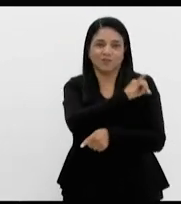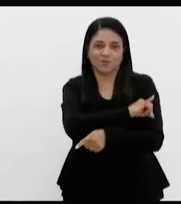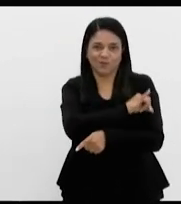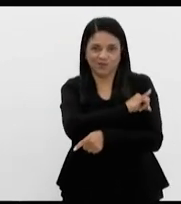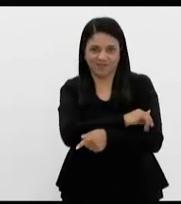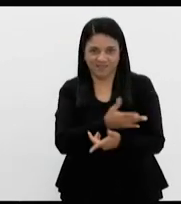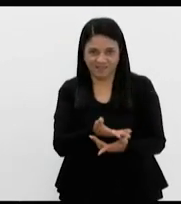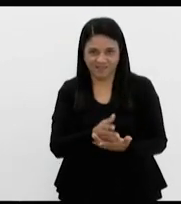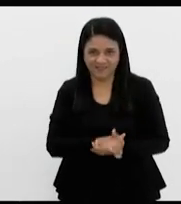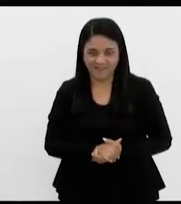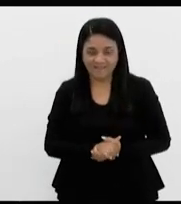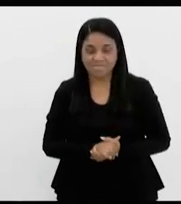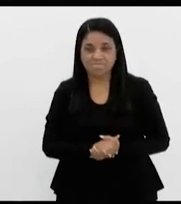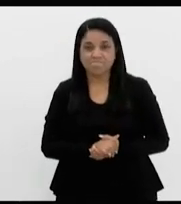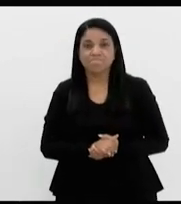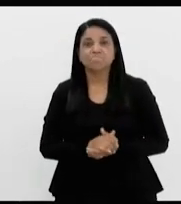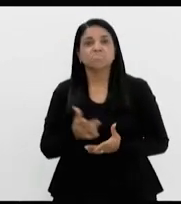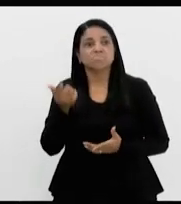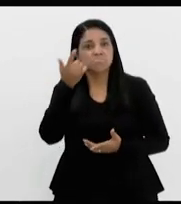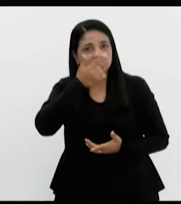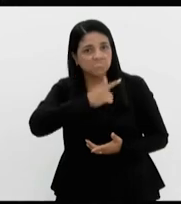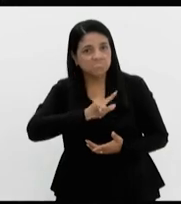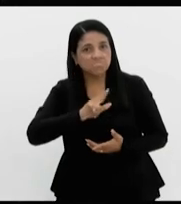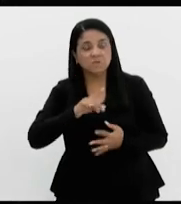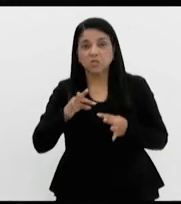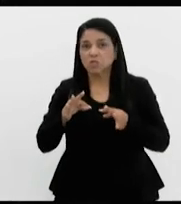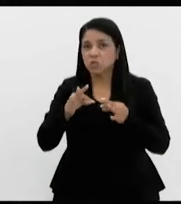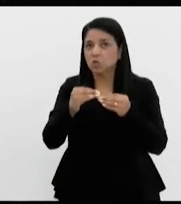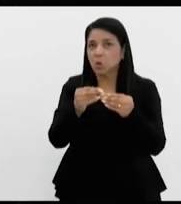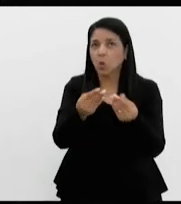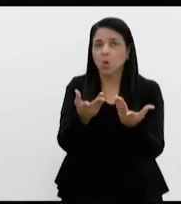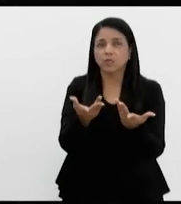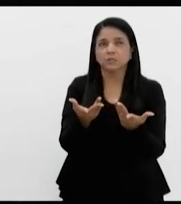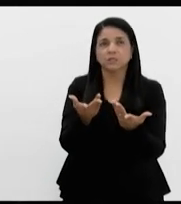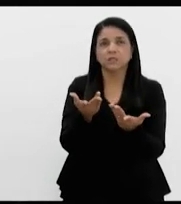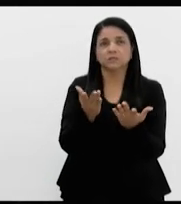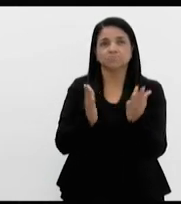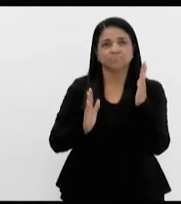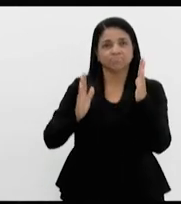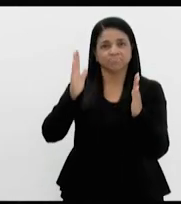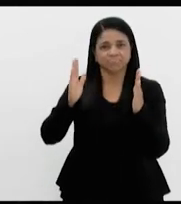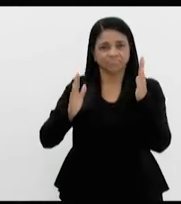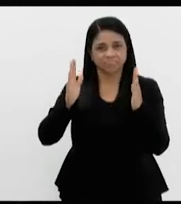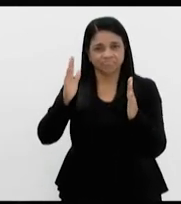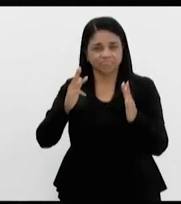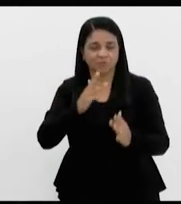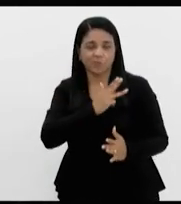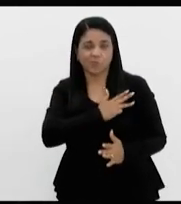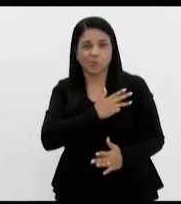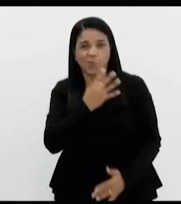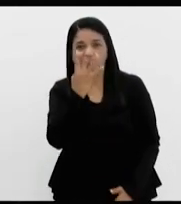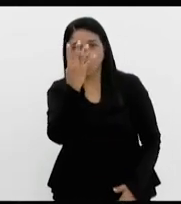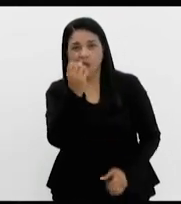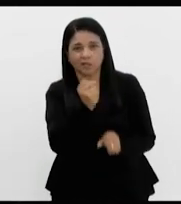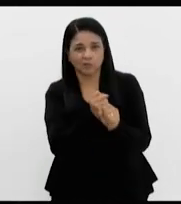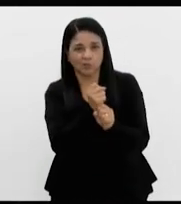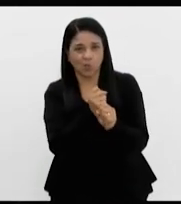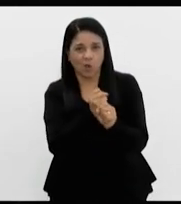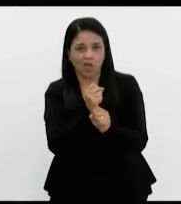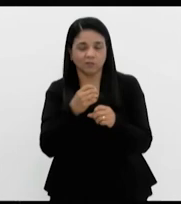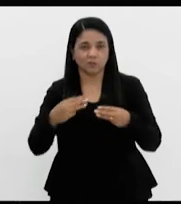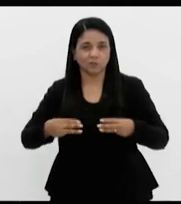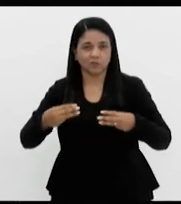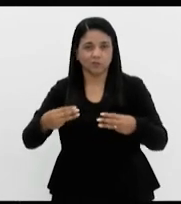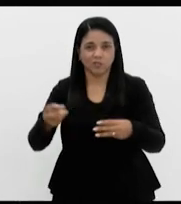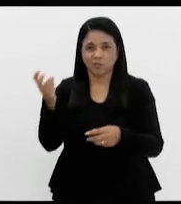Janeiro, não é, do que a gente teve em toda a era pré-Lula de 4 anos do Ministério da Cultura